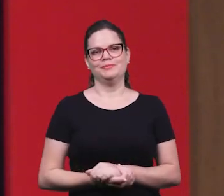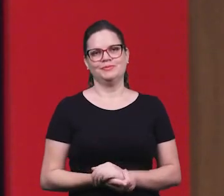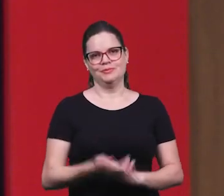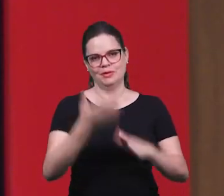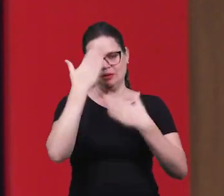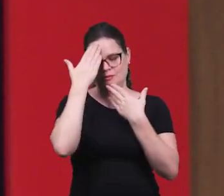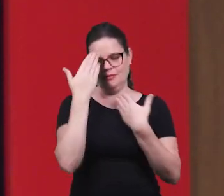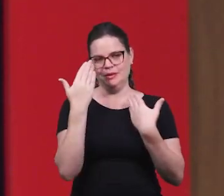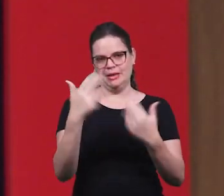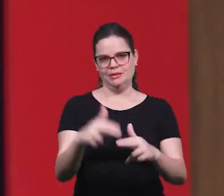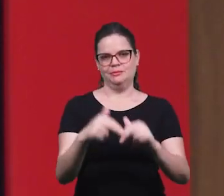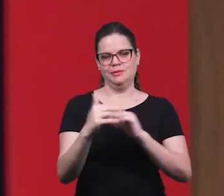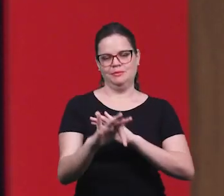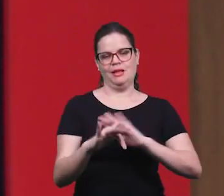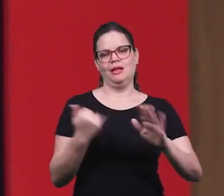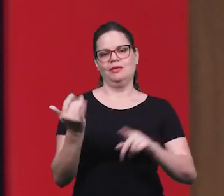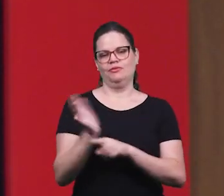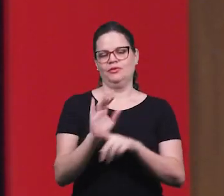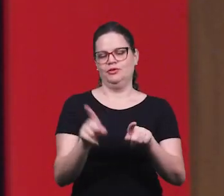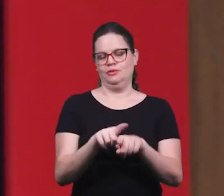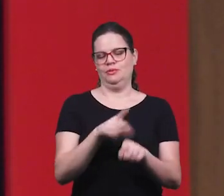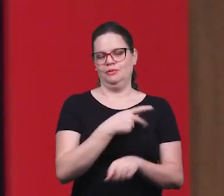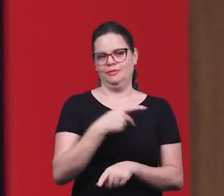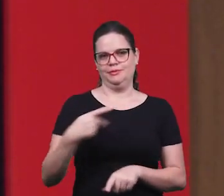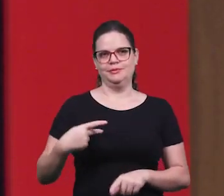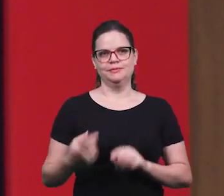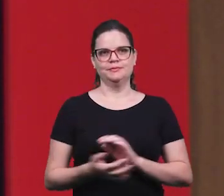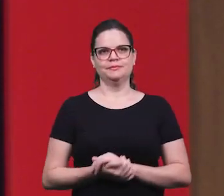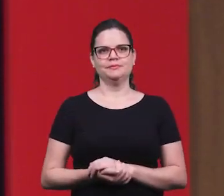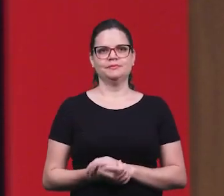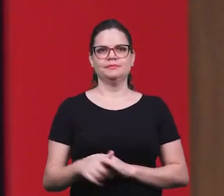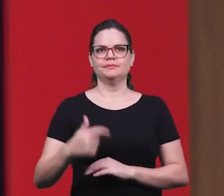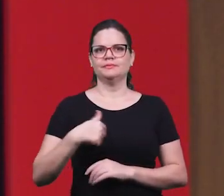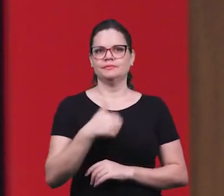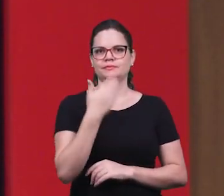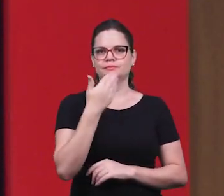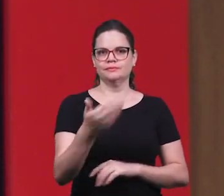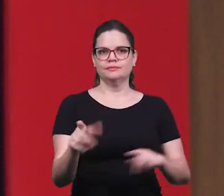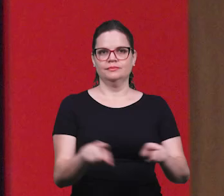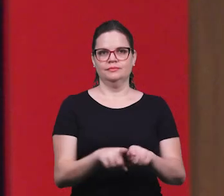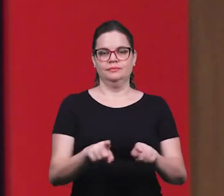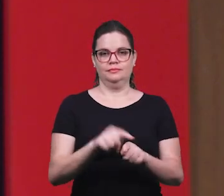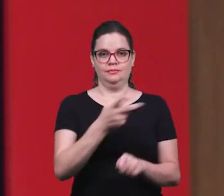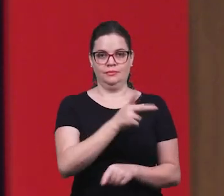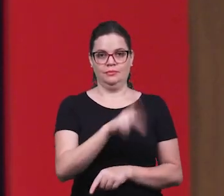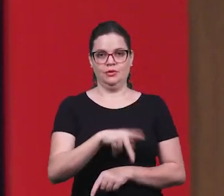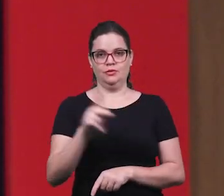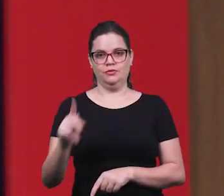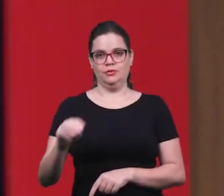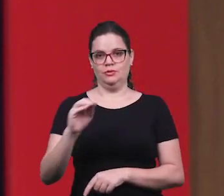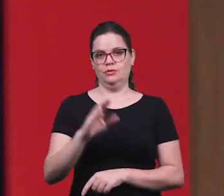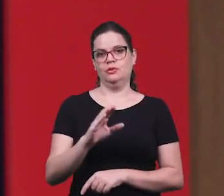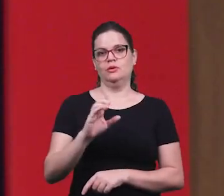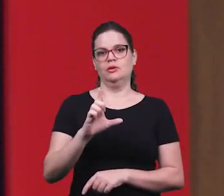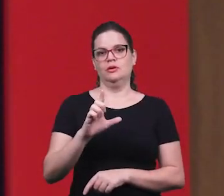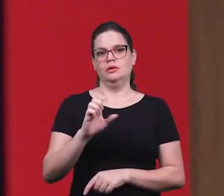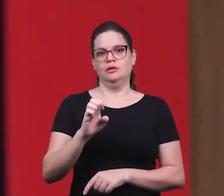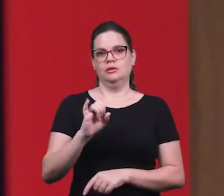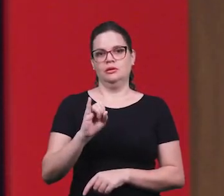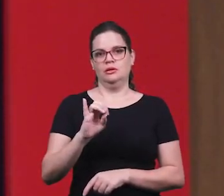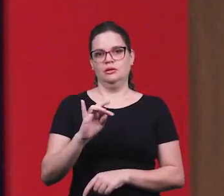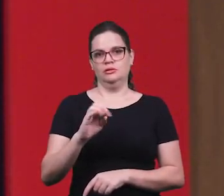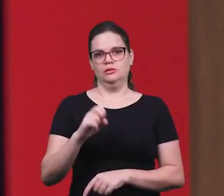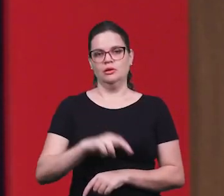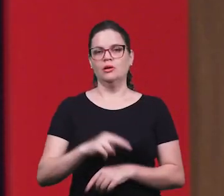também a participação do pastor Wellington. E eu vou pedir aqui para o professor Cleiton Vinícius fazer uma abordagem em relação